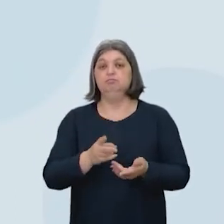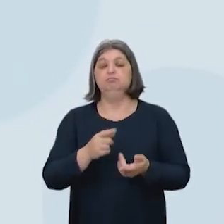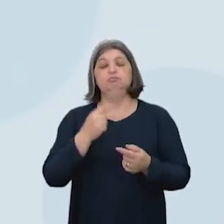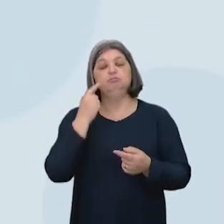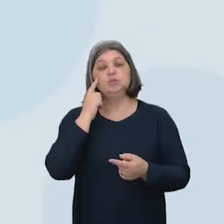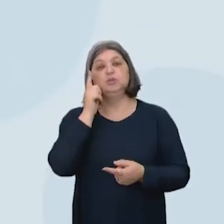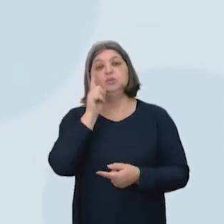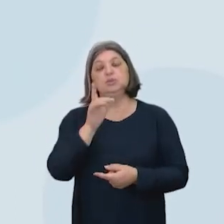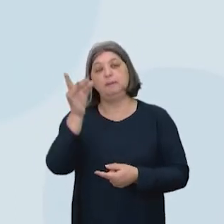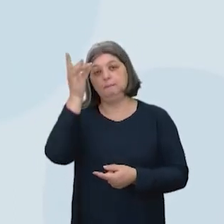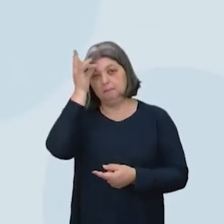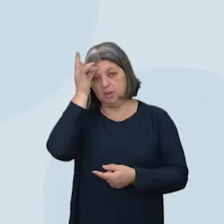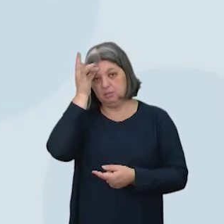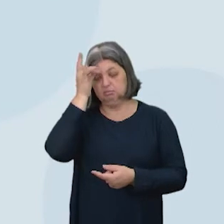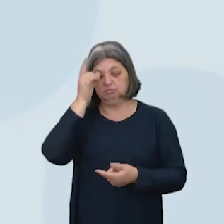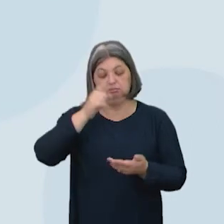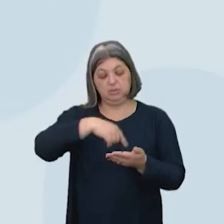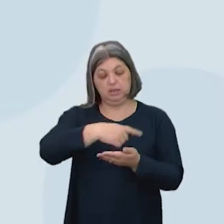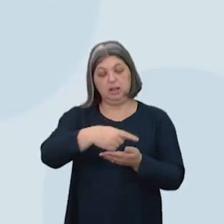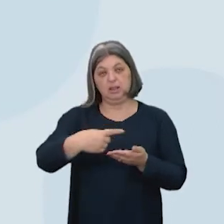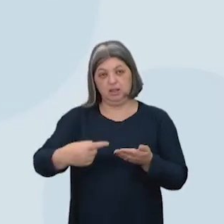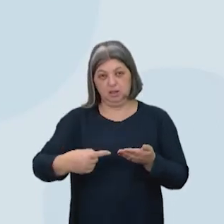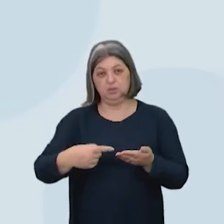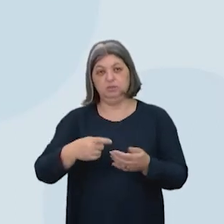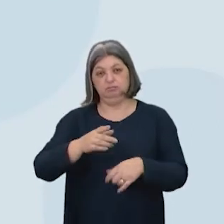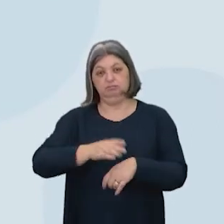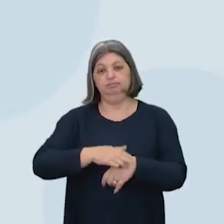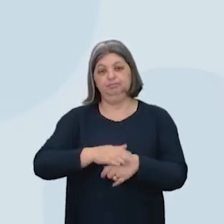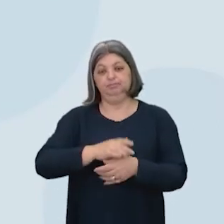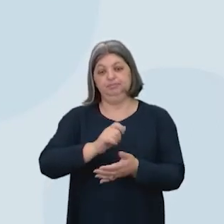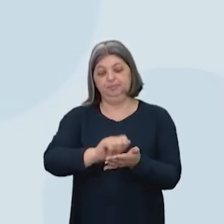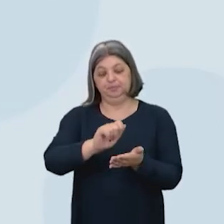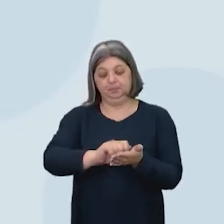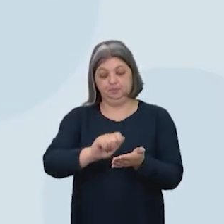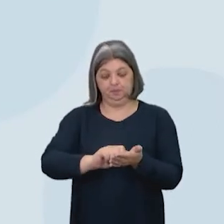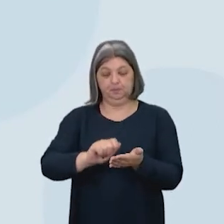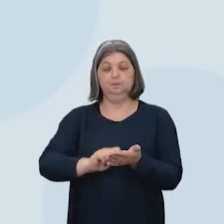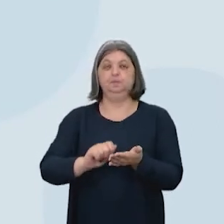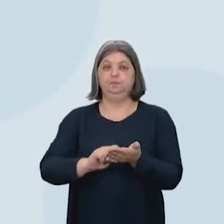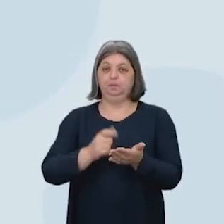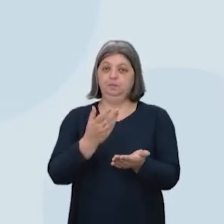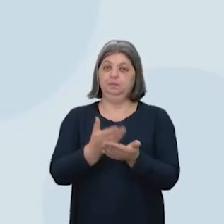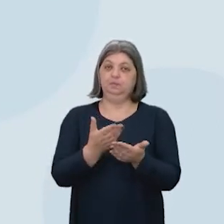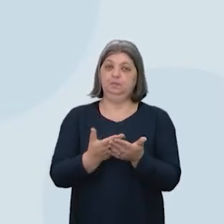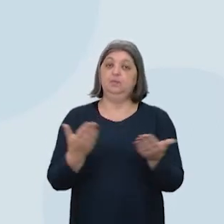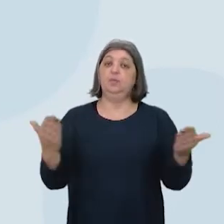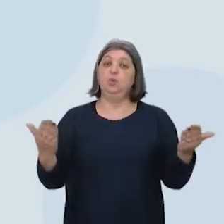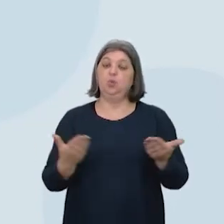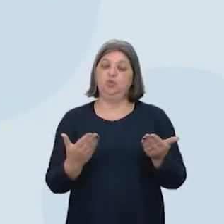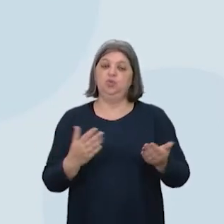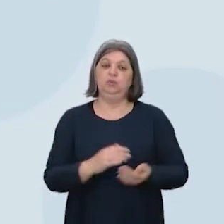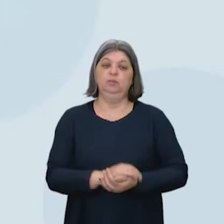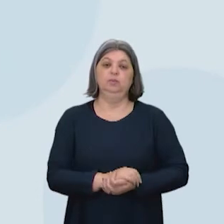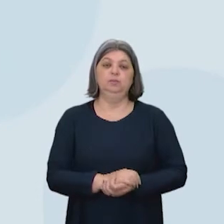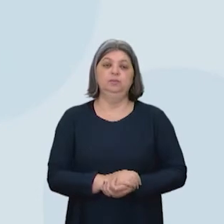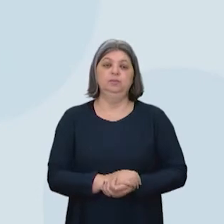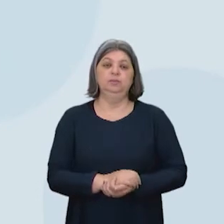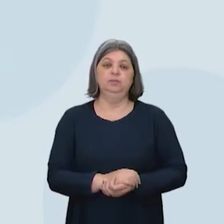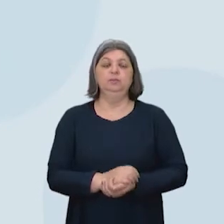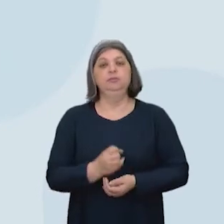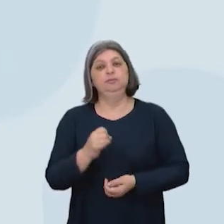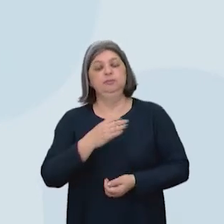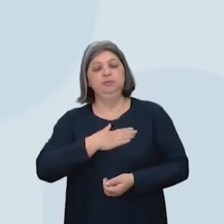nosso aprendizado. Pegue o seu caderninho para fazer as anotações do que nós vamos ver aqui na aula de hoje, né? Se você gosta